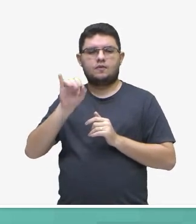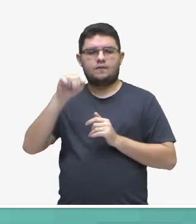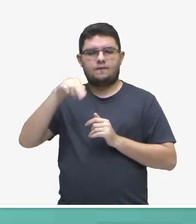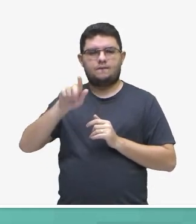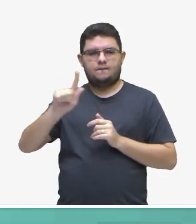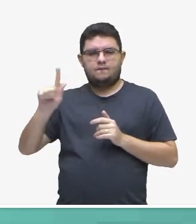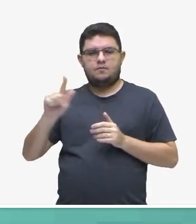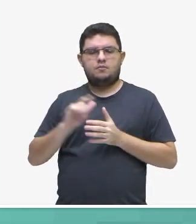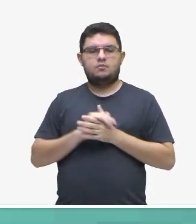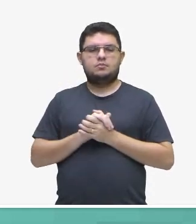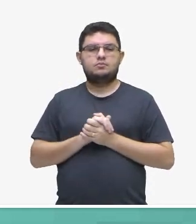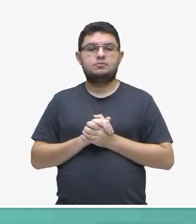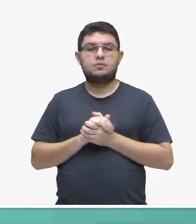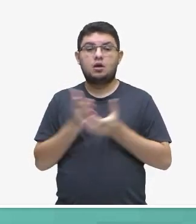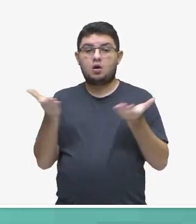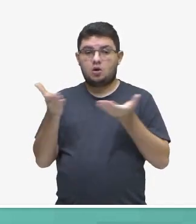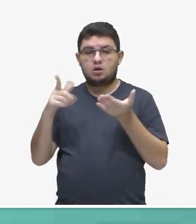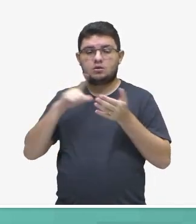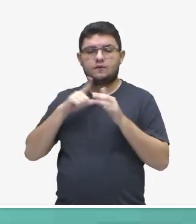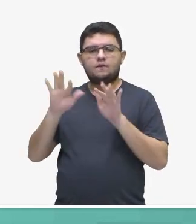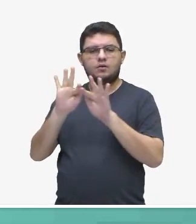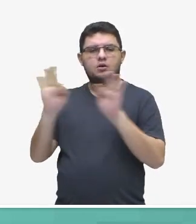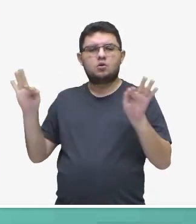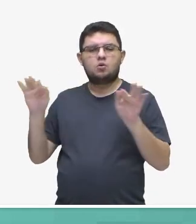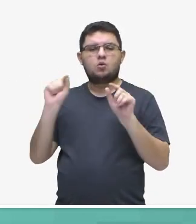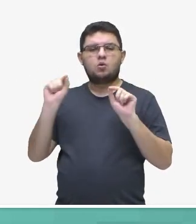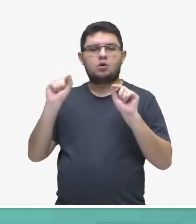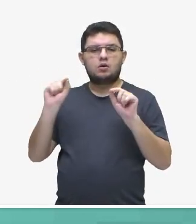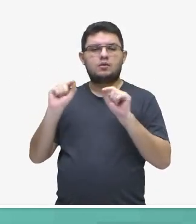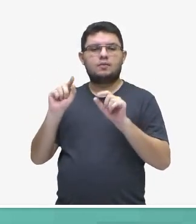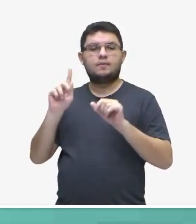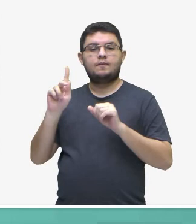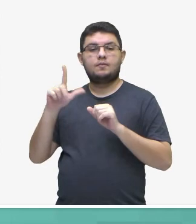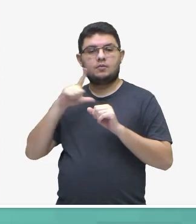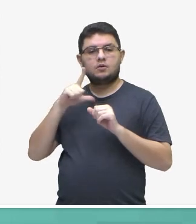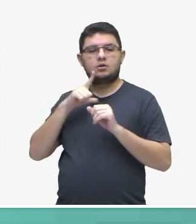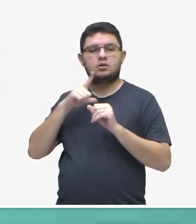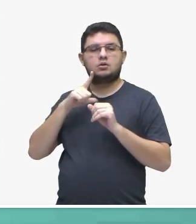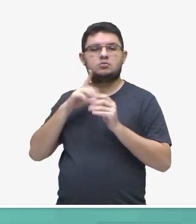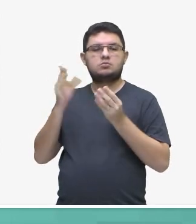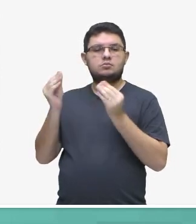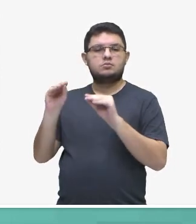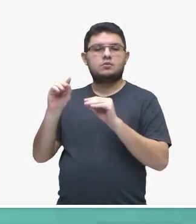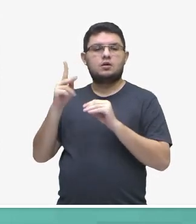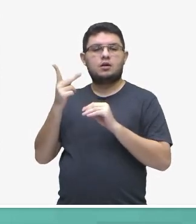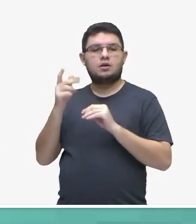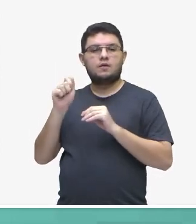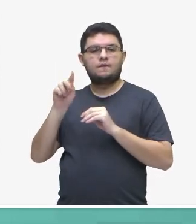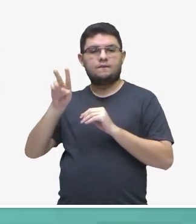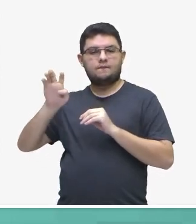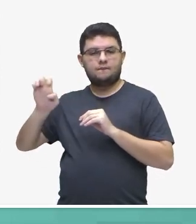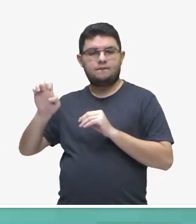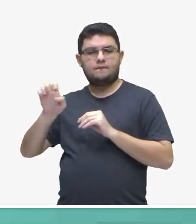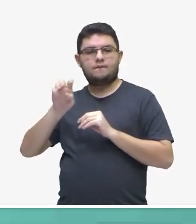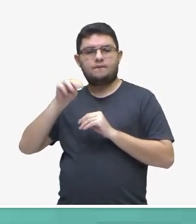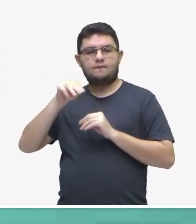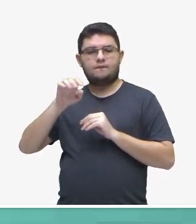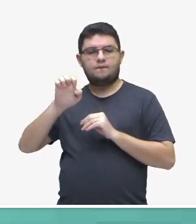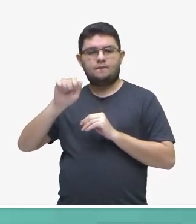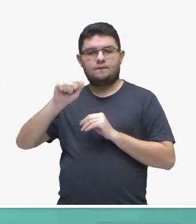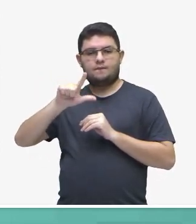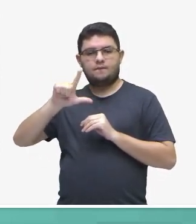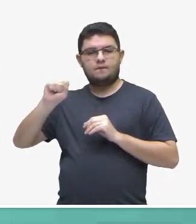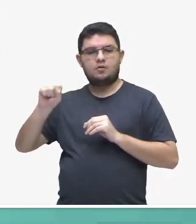Agora eu tenho uma frase com a expressão have meals, né? Que é jantar ou fazer as refeições, né? Comer